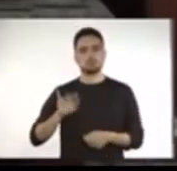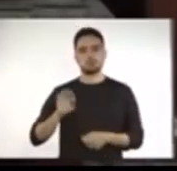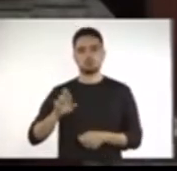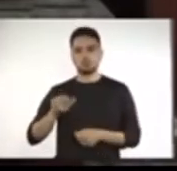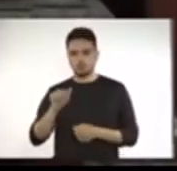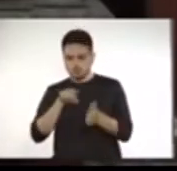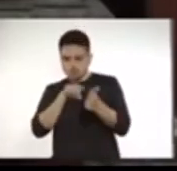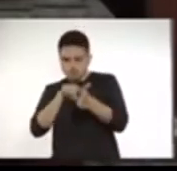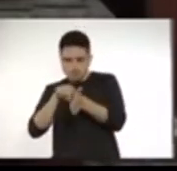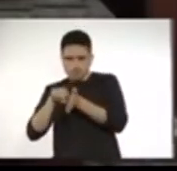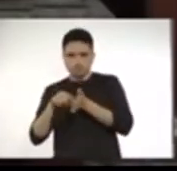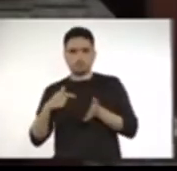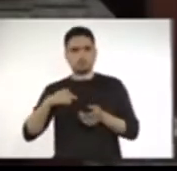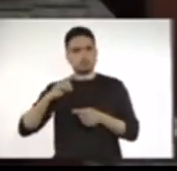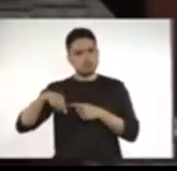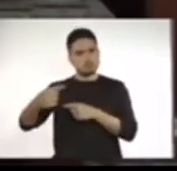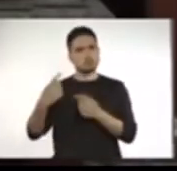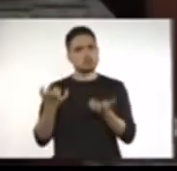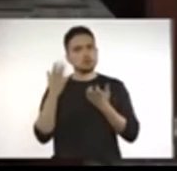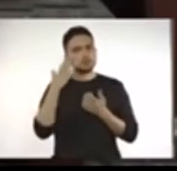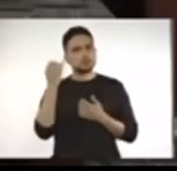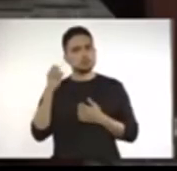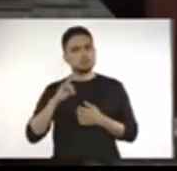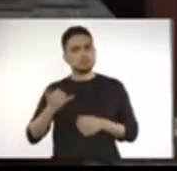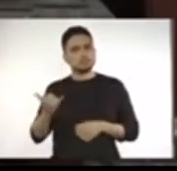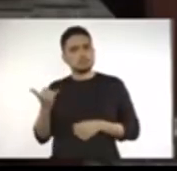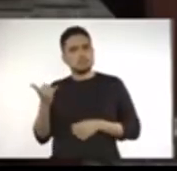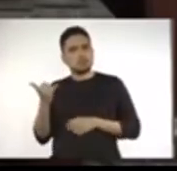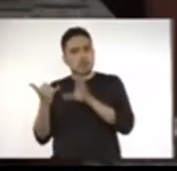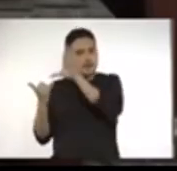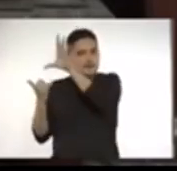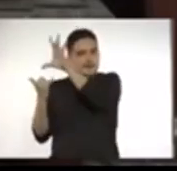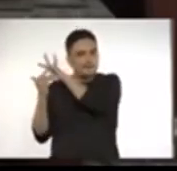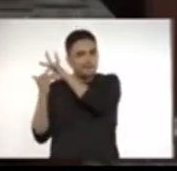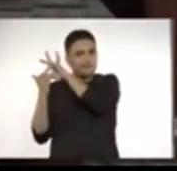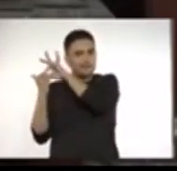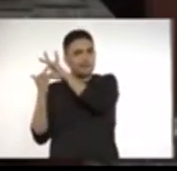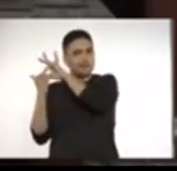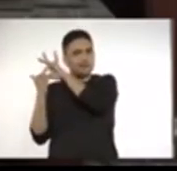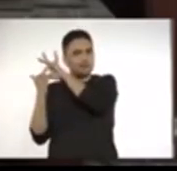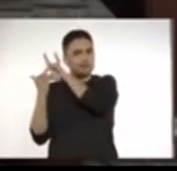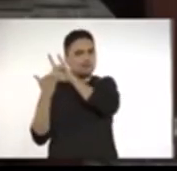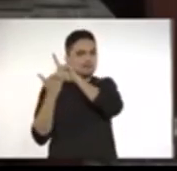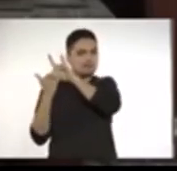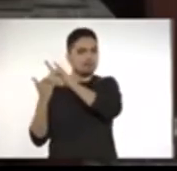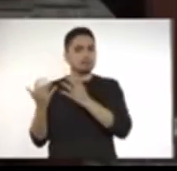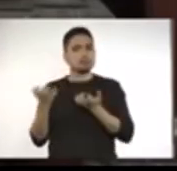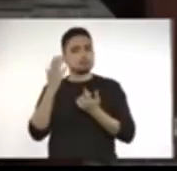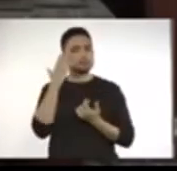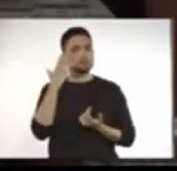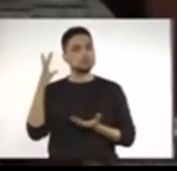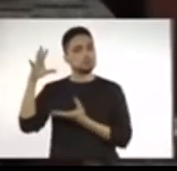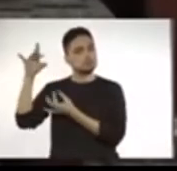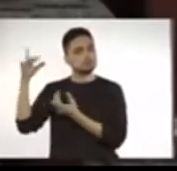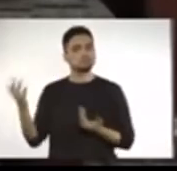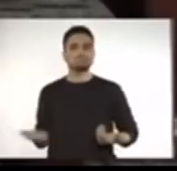além, para a gente saber se tem telefone sendo monitorado sem autorização judicial. Já fui mais além. Em relação ao pedido de informação,